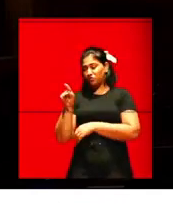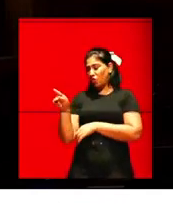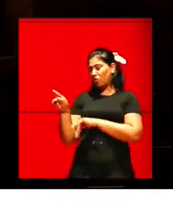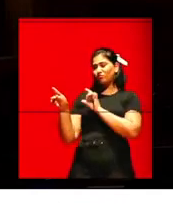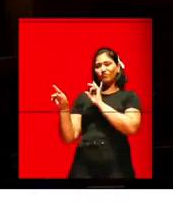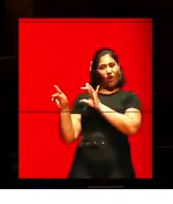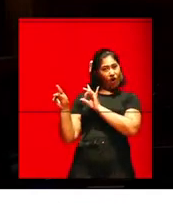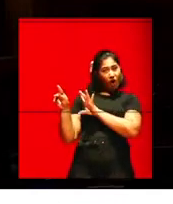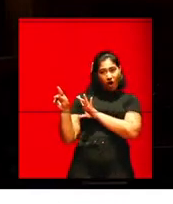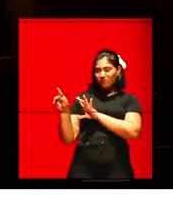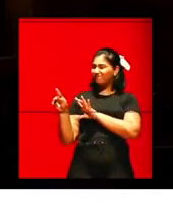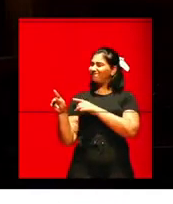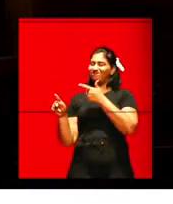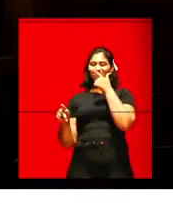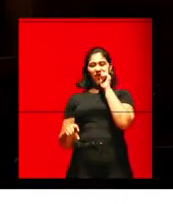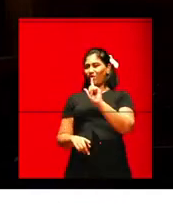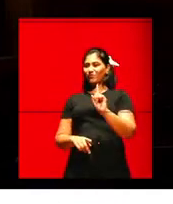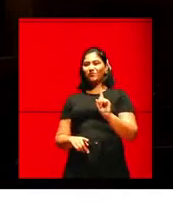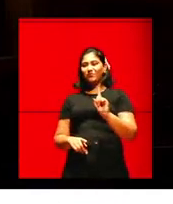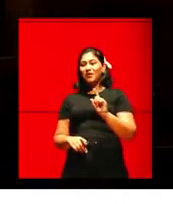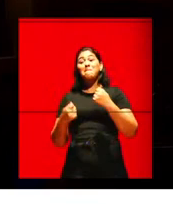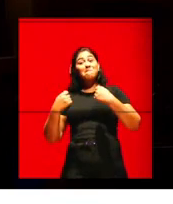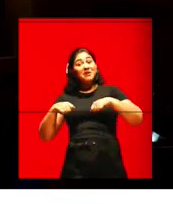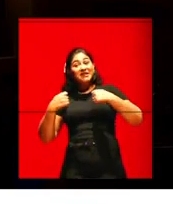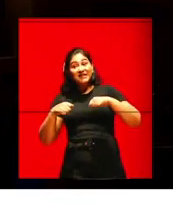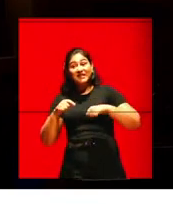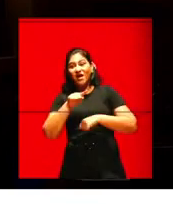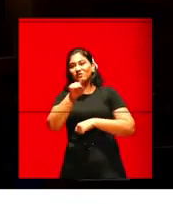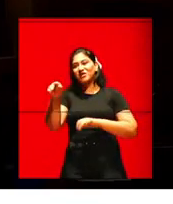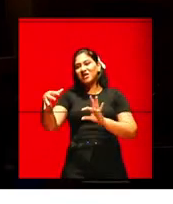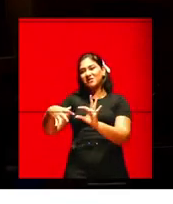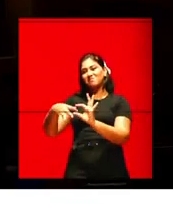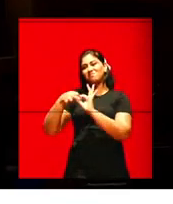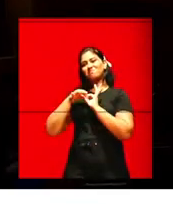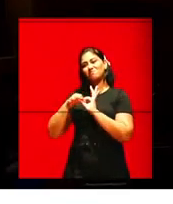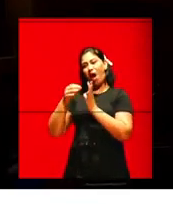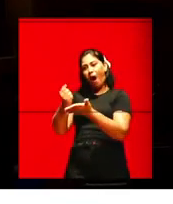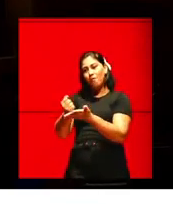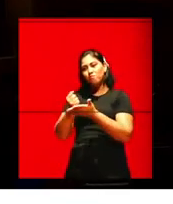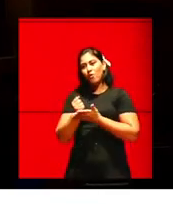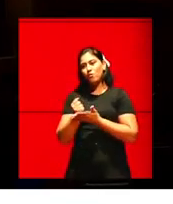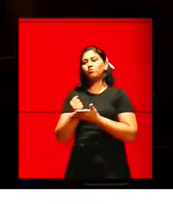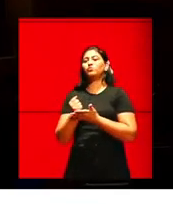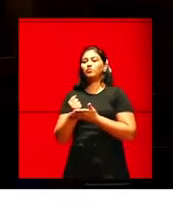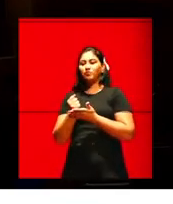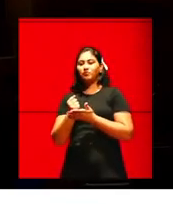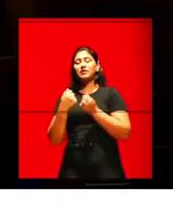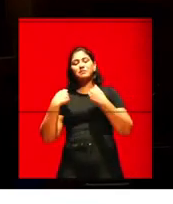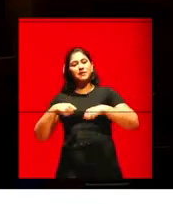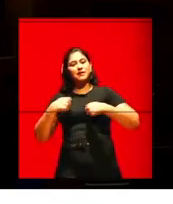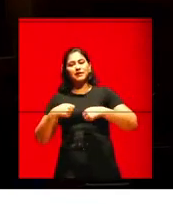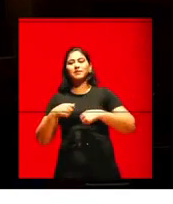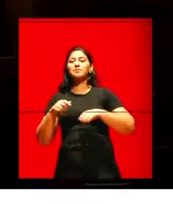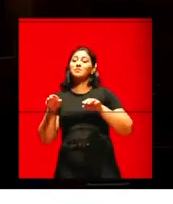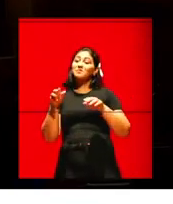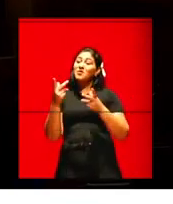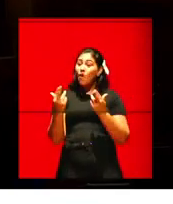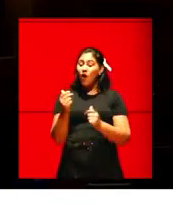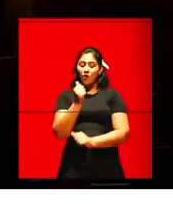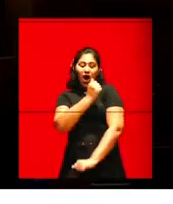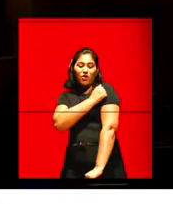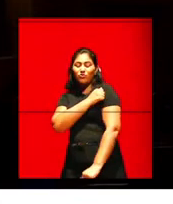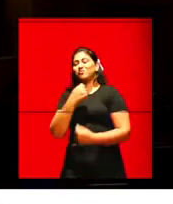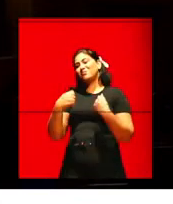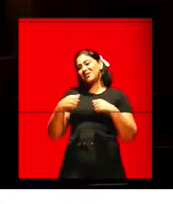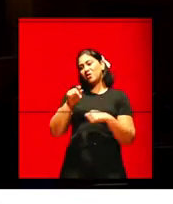sozinhos, eles não conseguem. Eles precisam de vocês. E vocês precisam dos professores e das